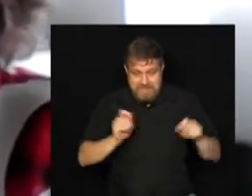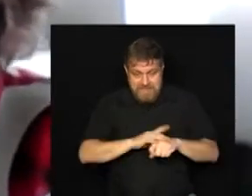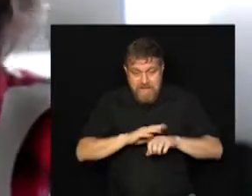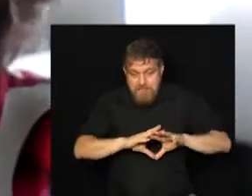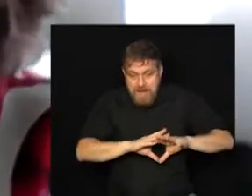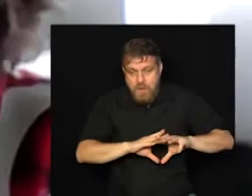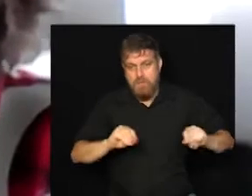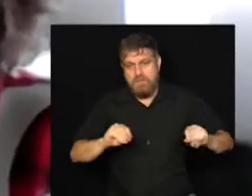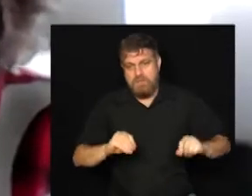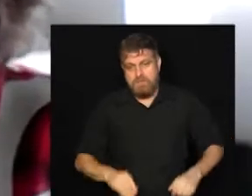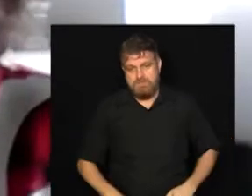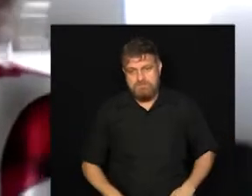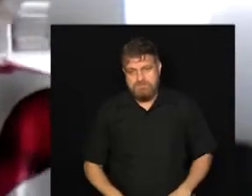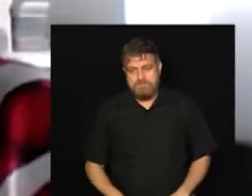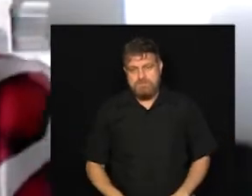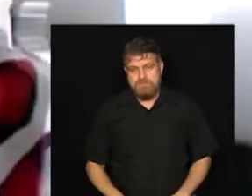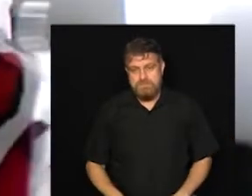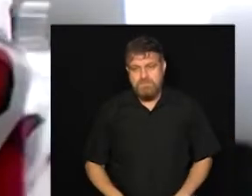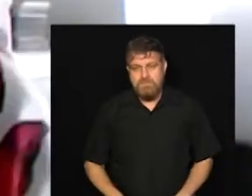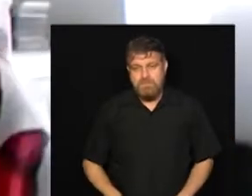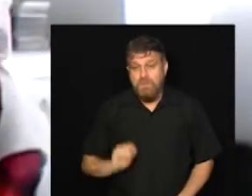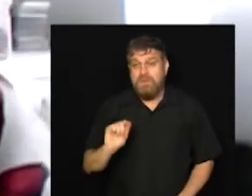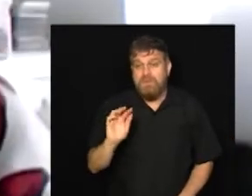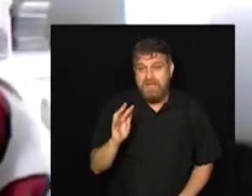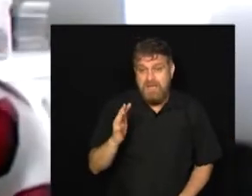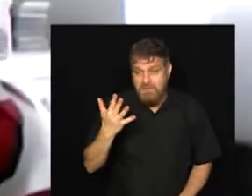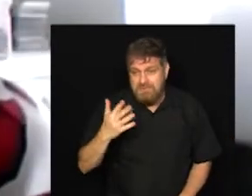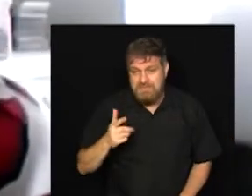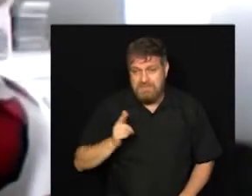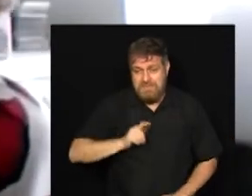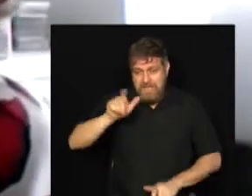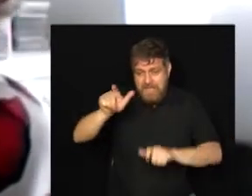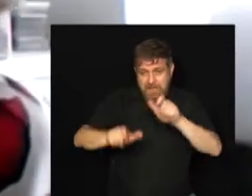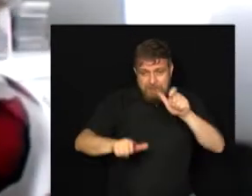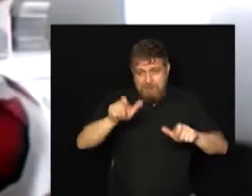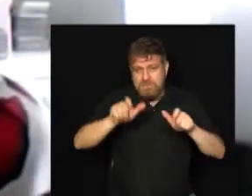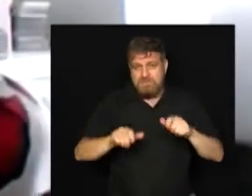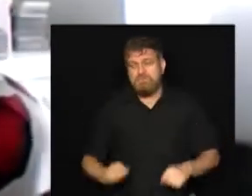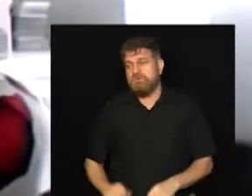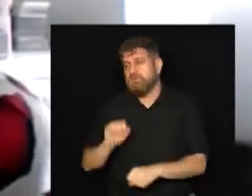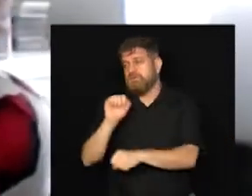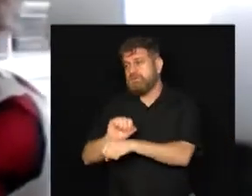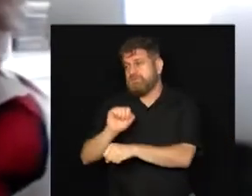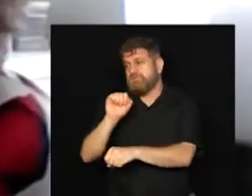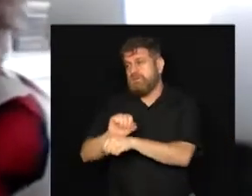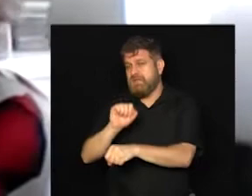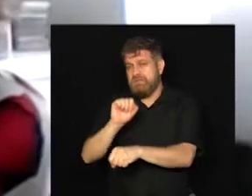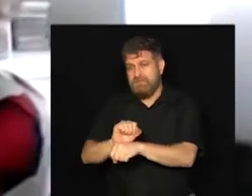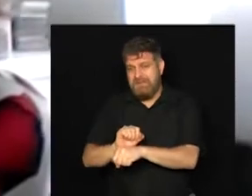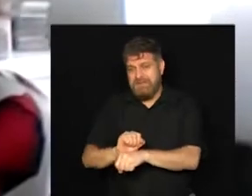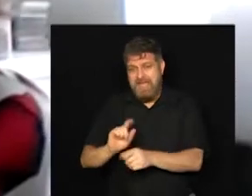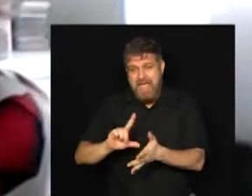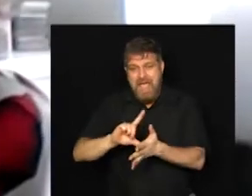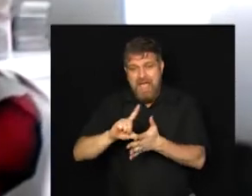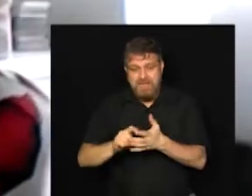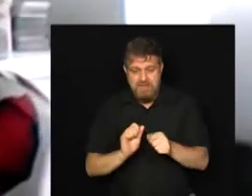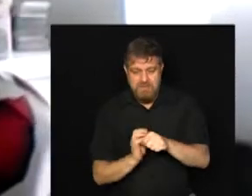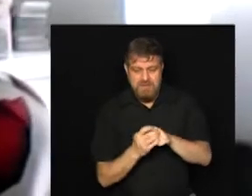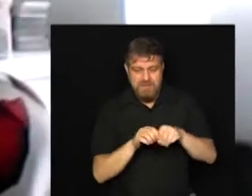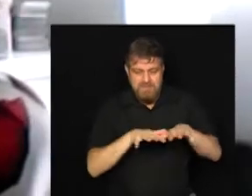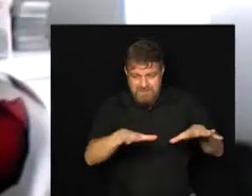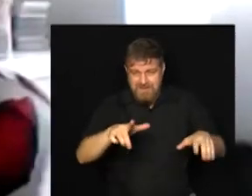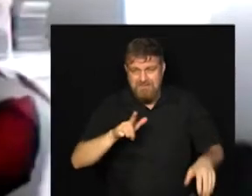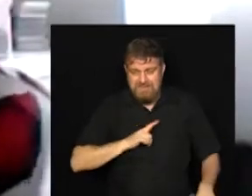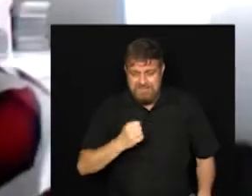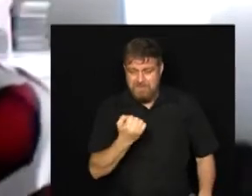quando ele é inicial. Sim. Então, muitos diagnósticos vão ficar tardio e provavelmente depois dessa pandemia nós